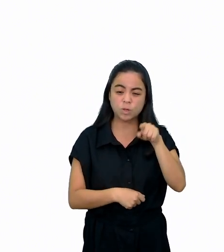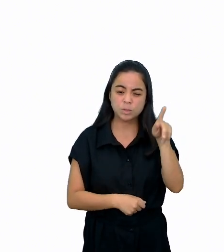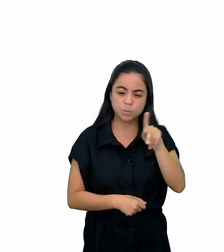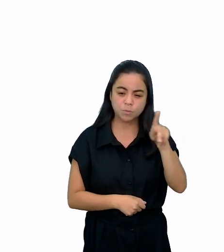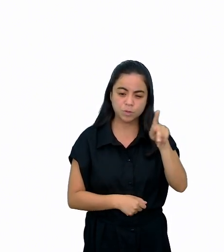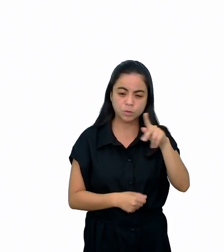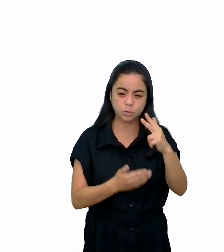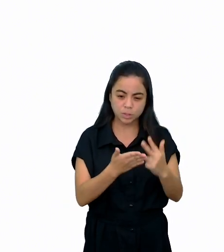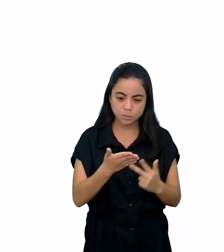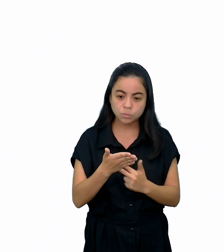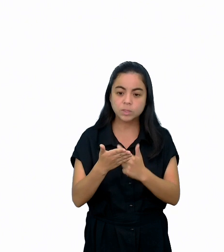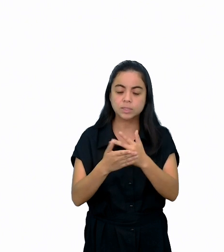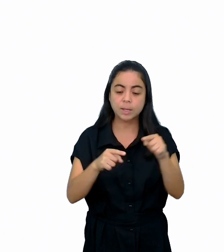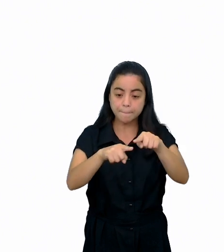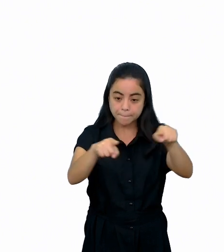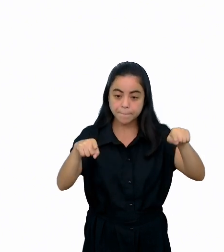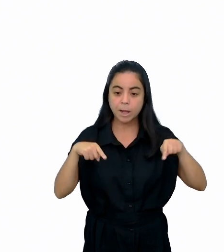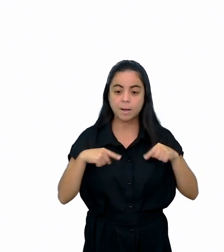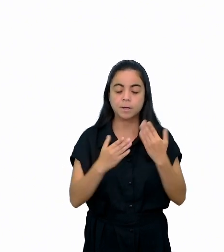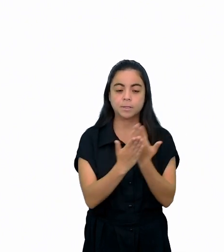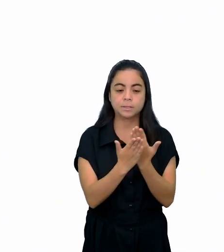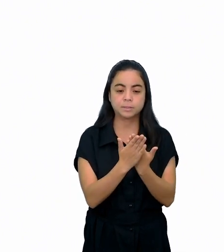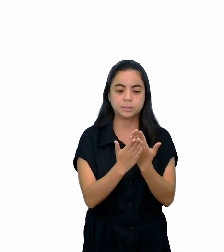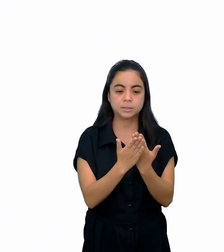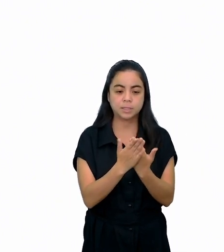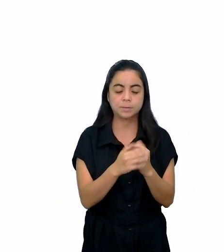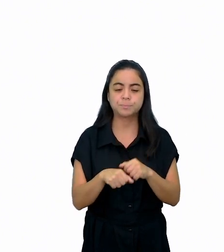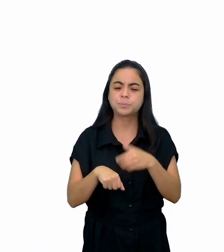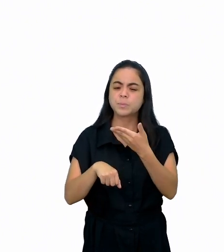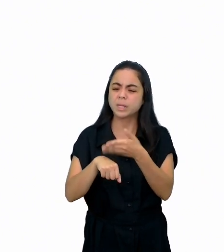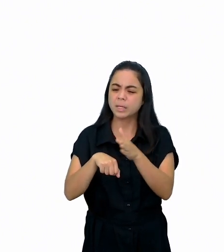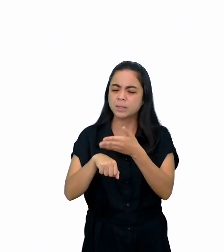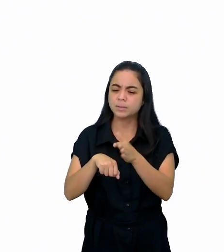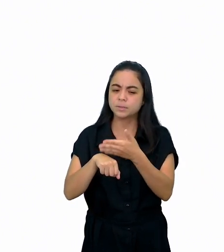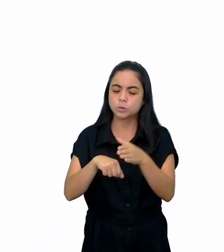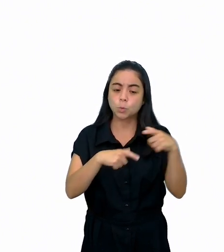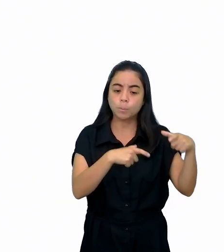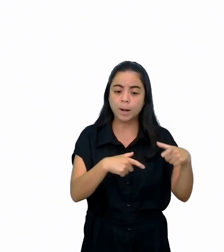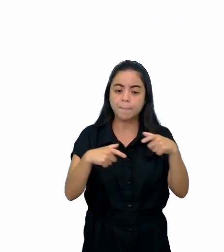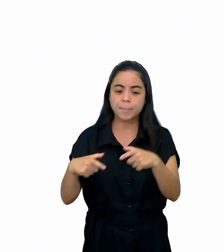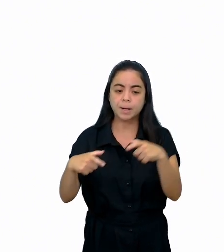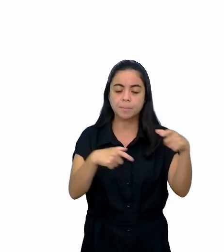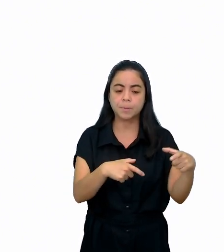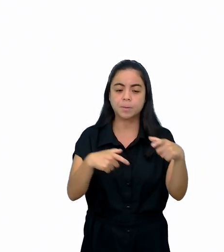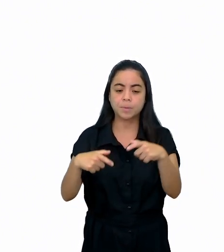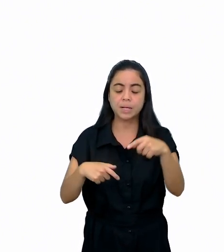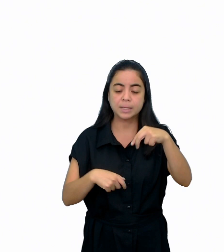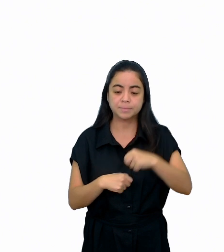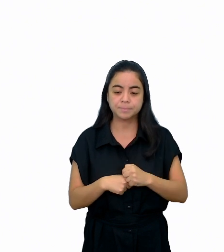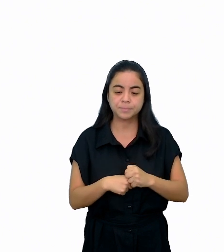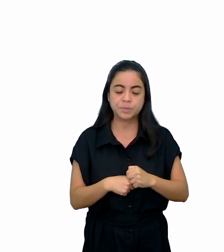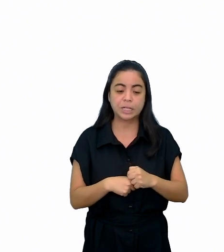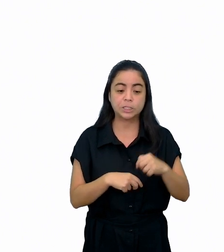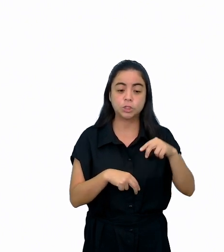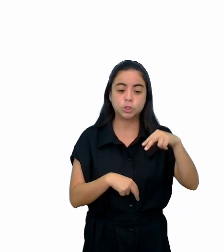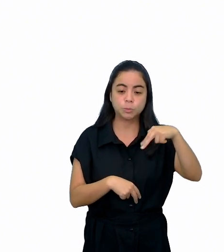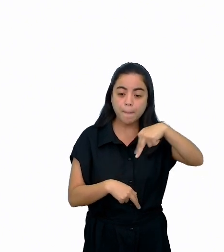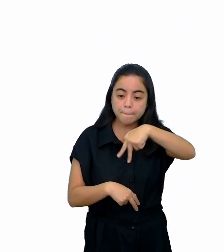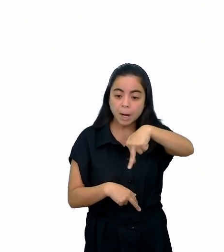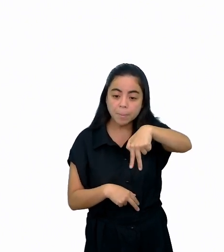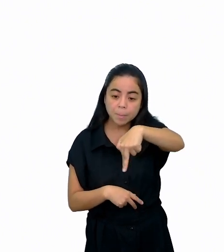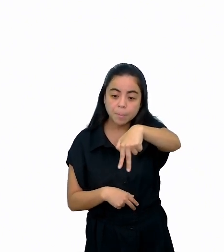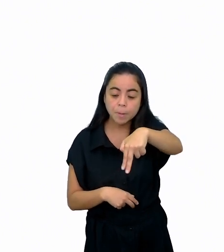elabore um mapa da sala de aula e simule situações de localização e de deslocamento de pessoas ou